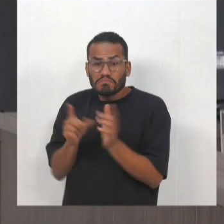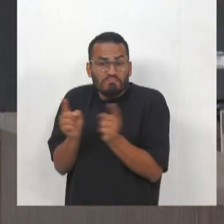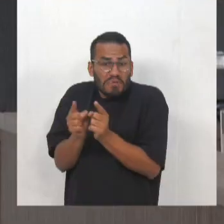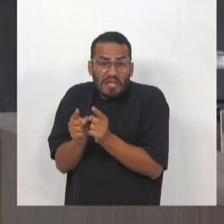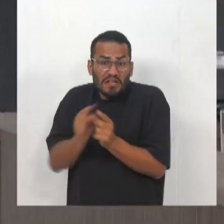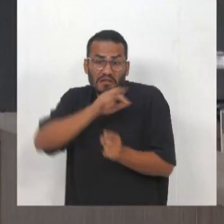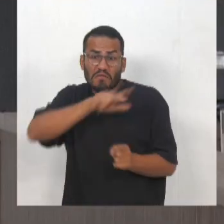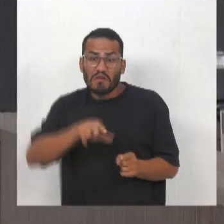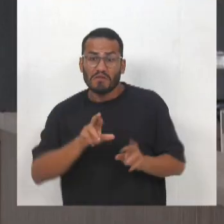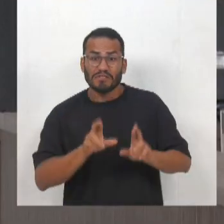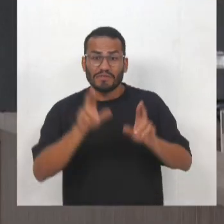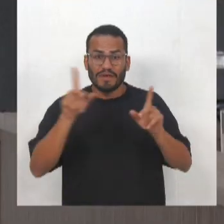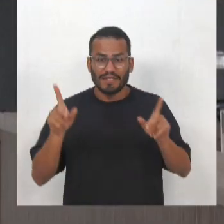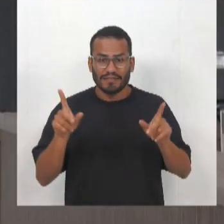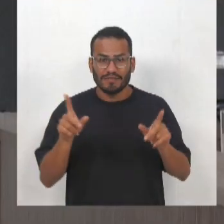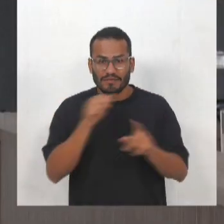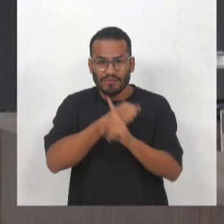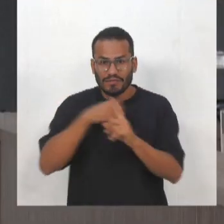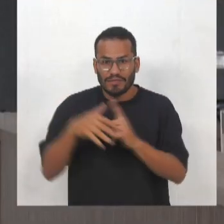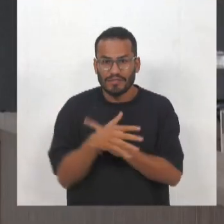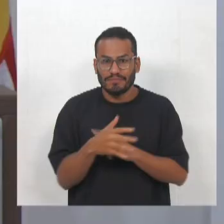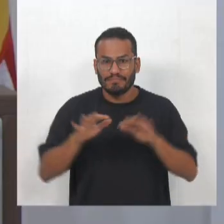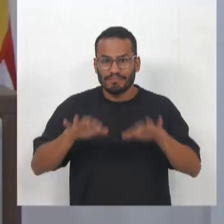não olhou para as diferenças.